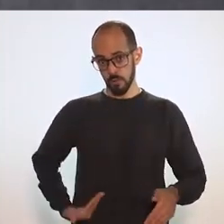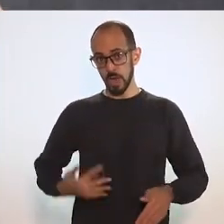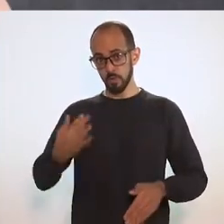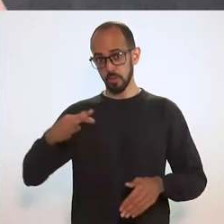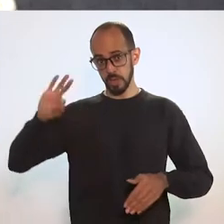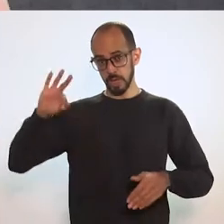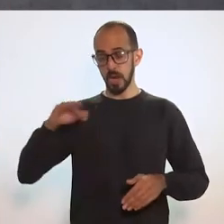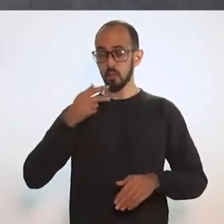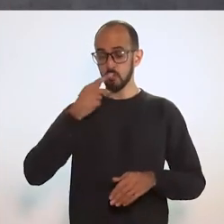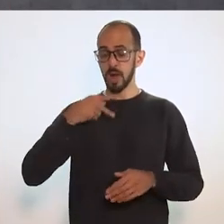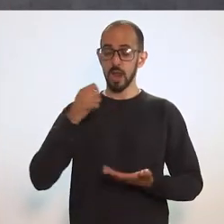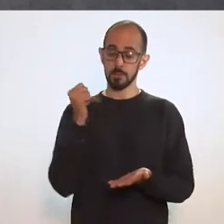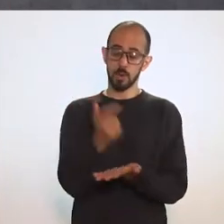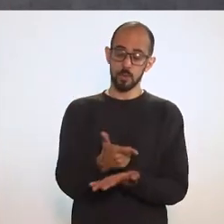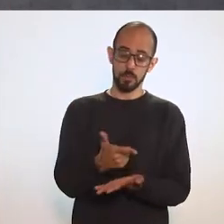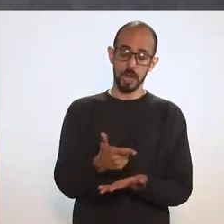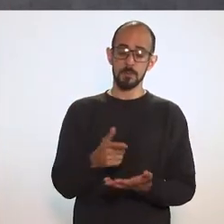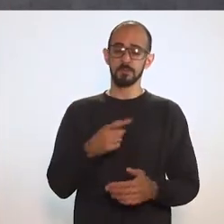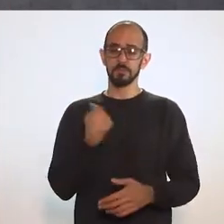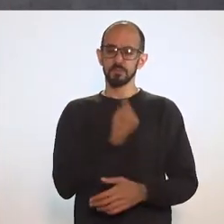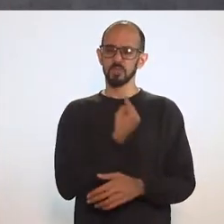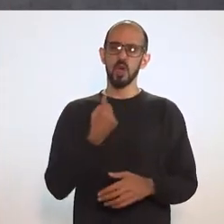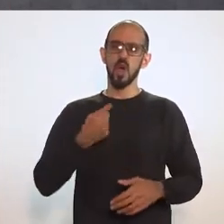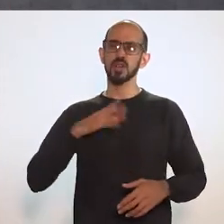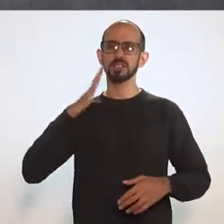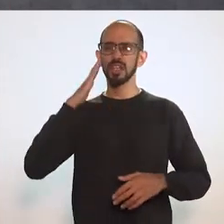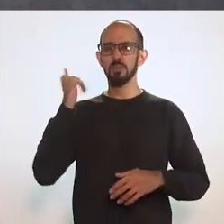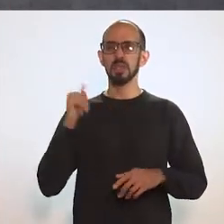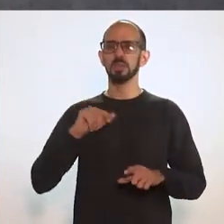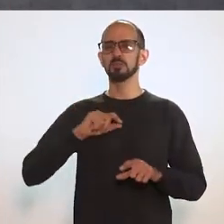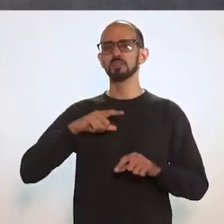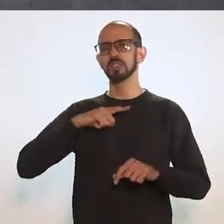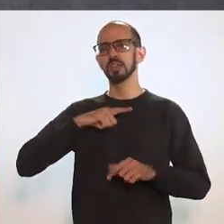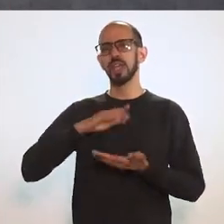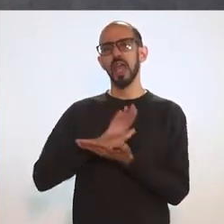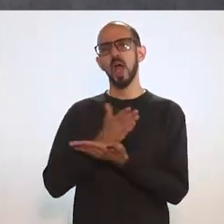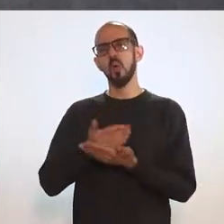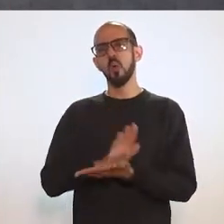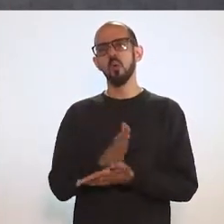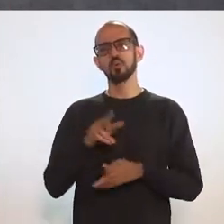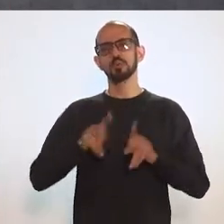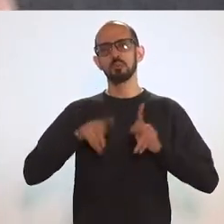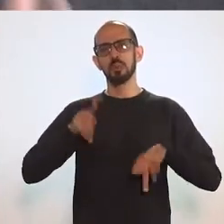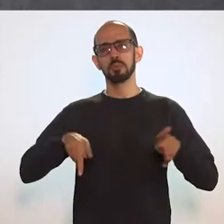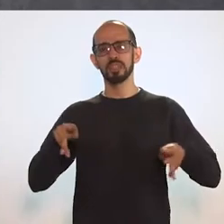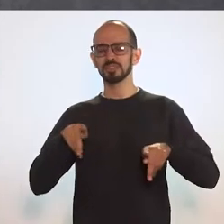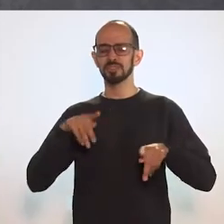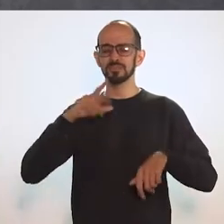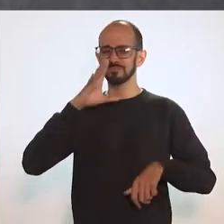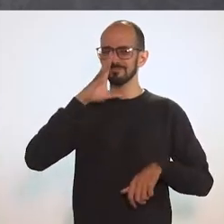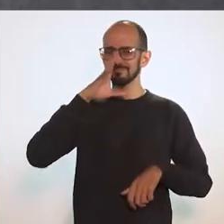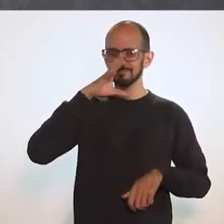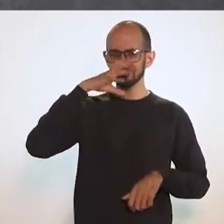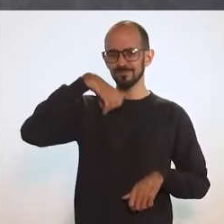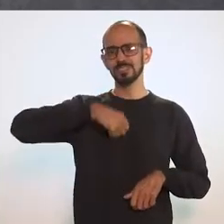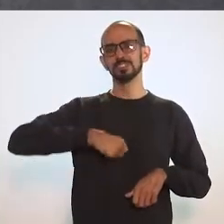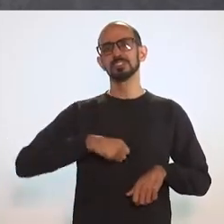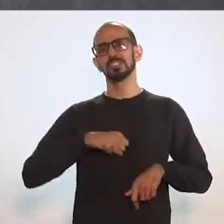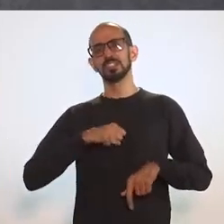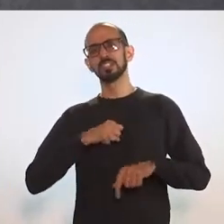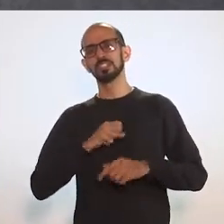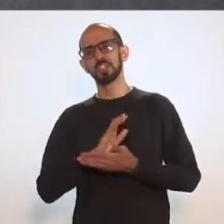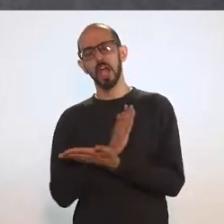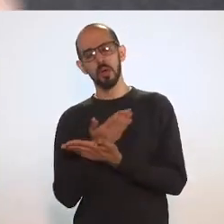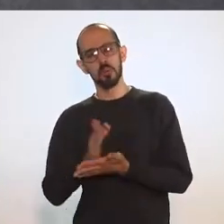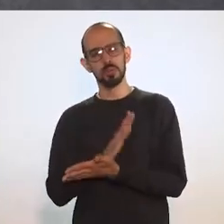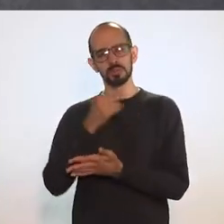fala em adquirir, a gente ainda vê uma parcela da população com uma certa resistência.